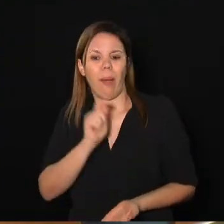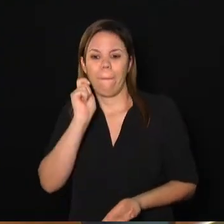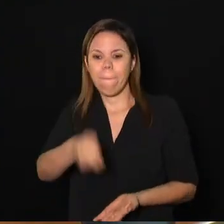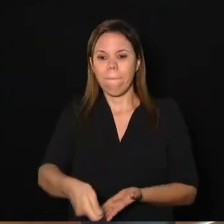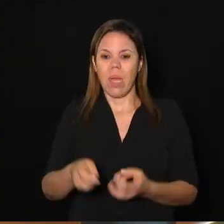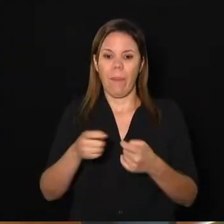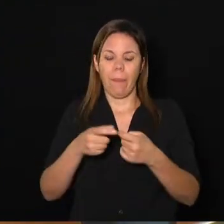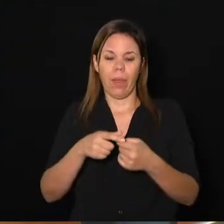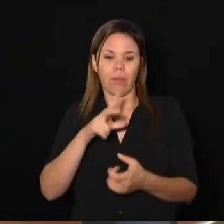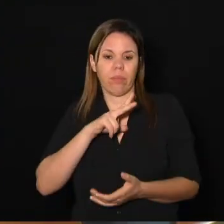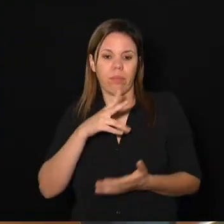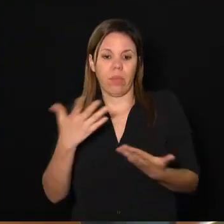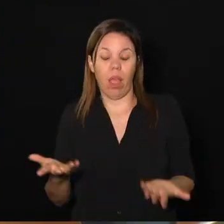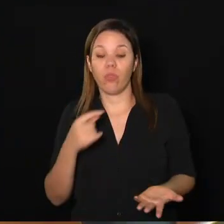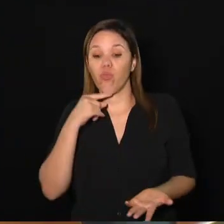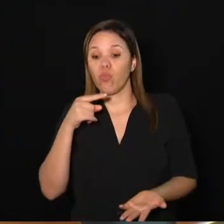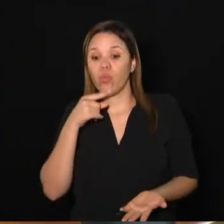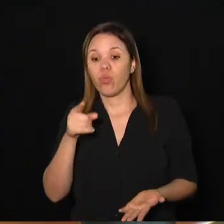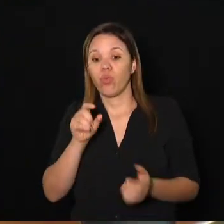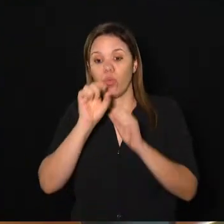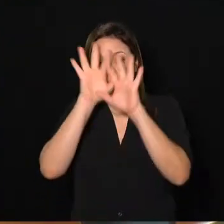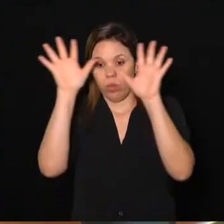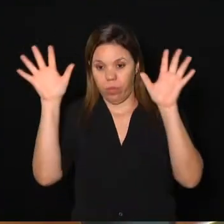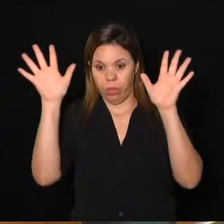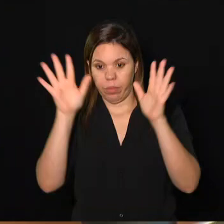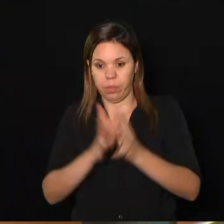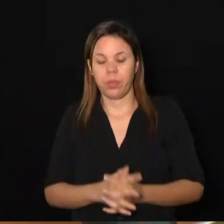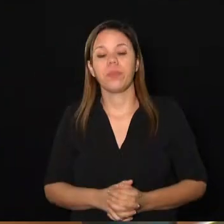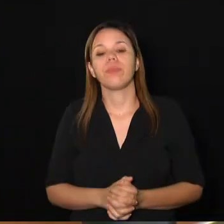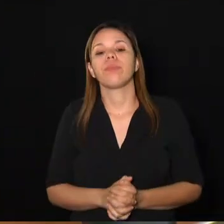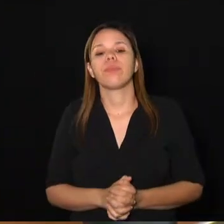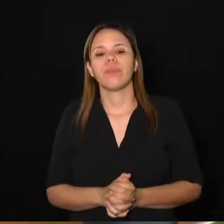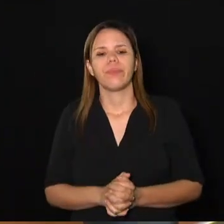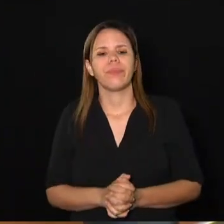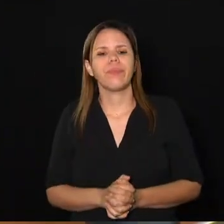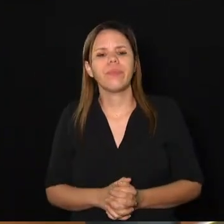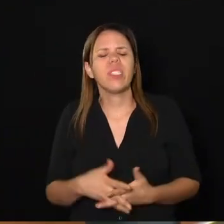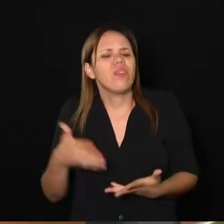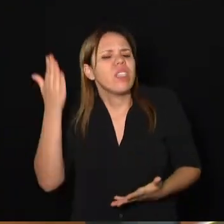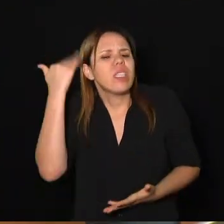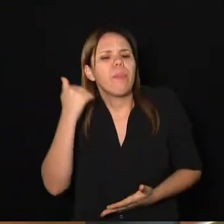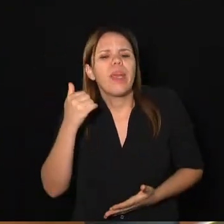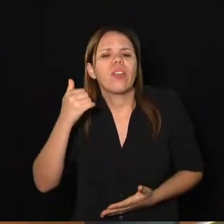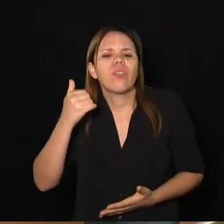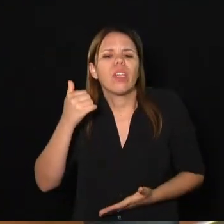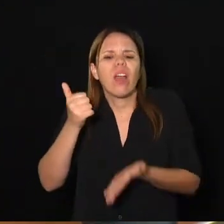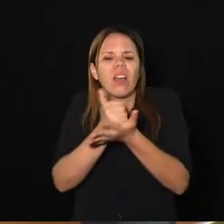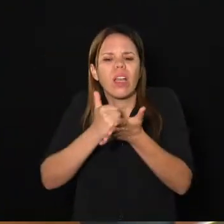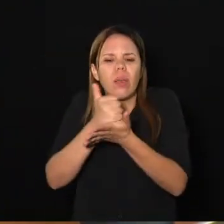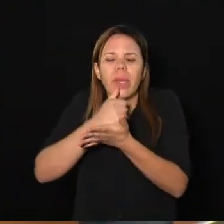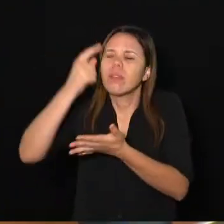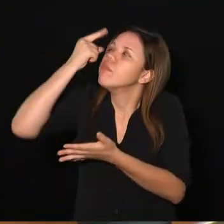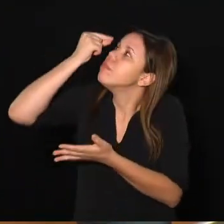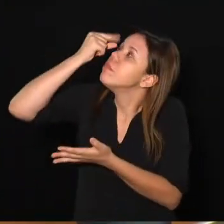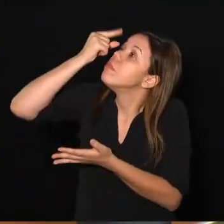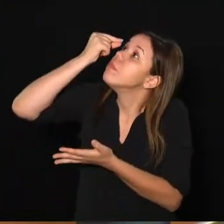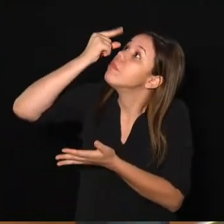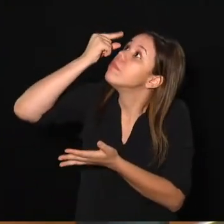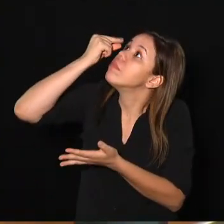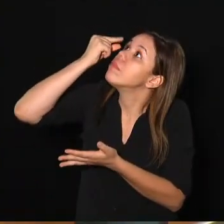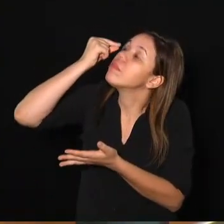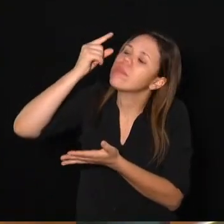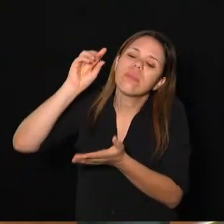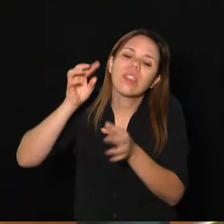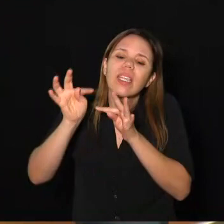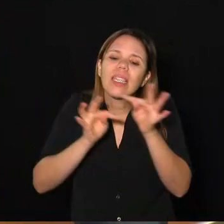mas eu tenho uma dúvida para tirar eu fiquei sabendo sobre um polírio que eles estão fazendo para o tratamento de miopia vocês